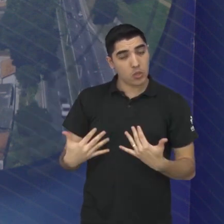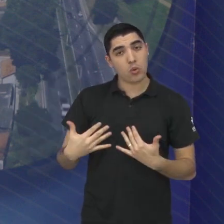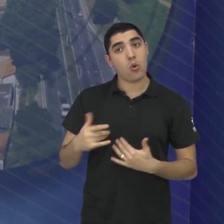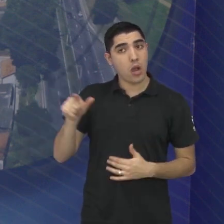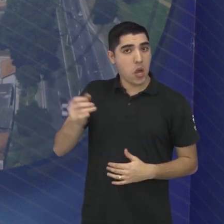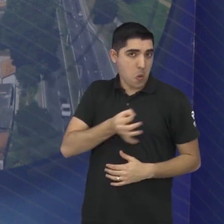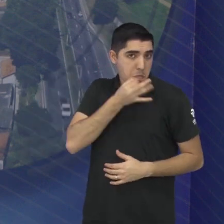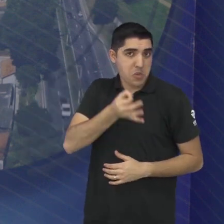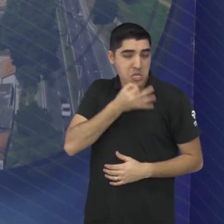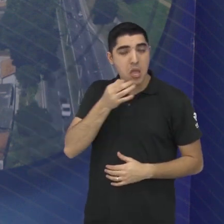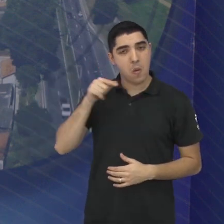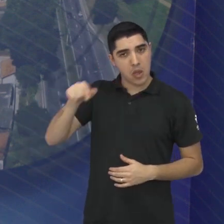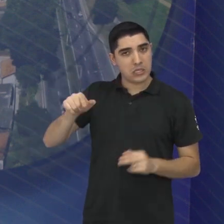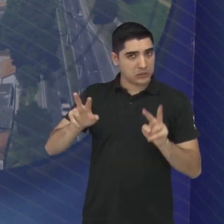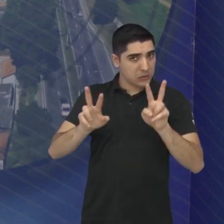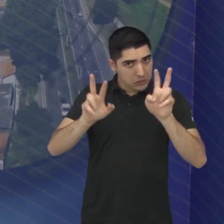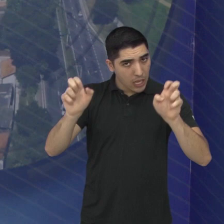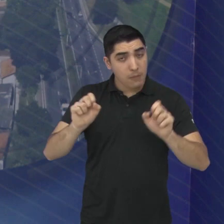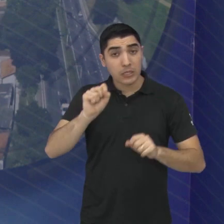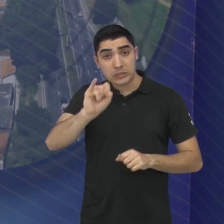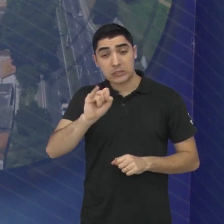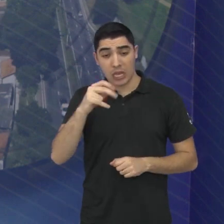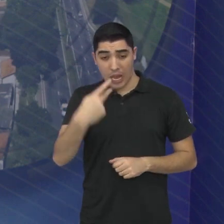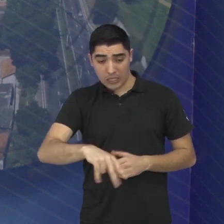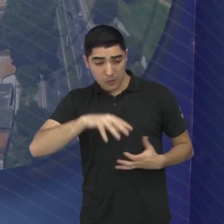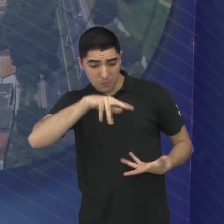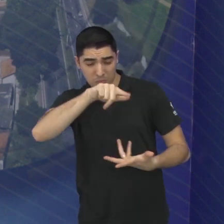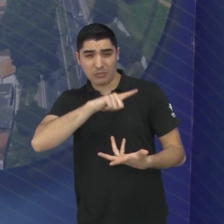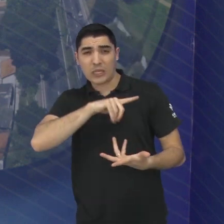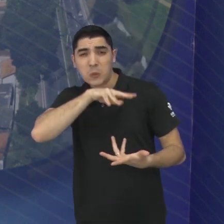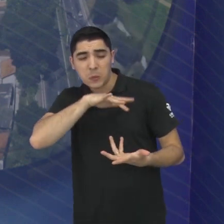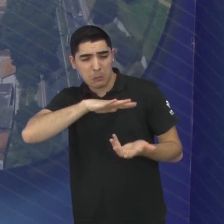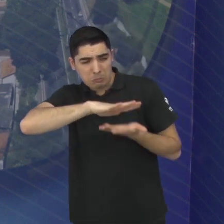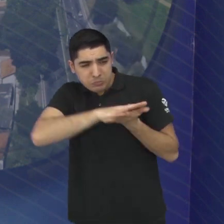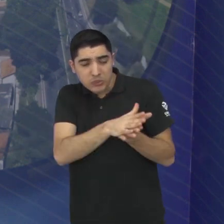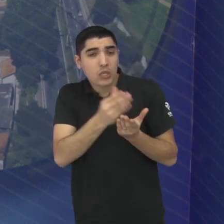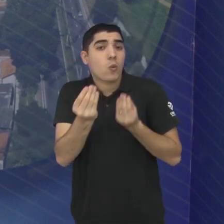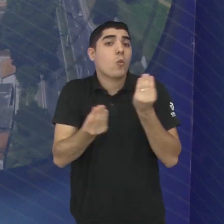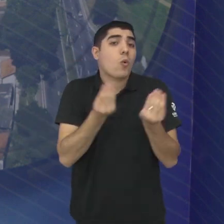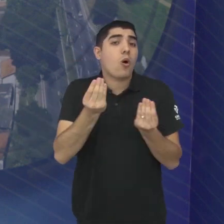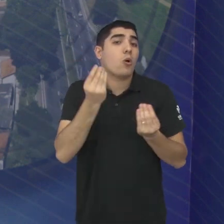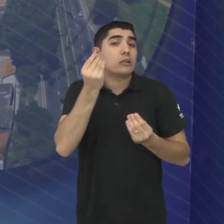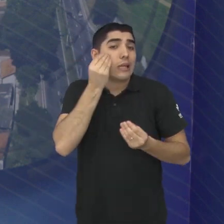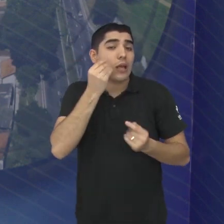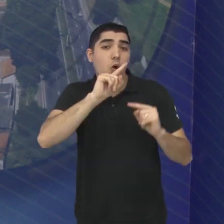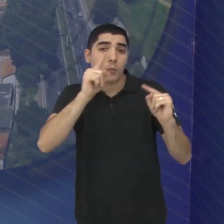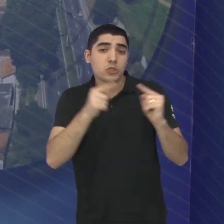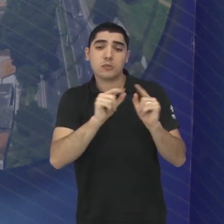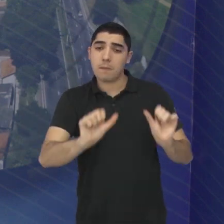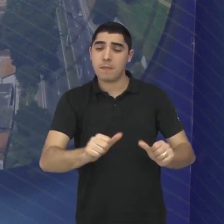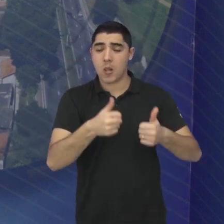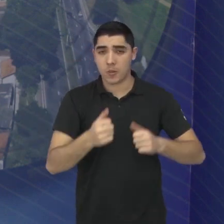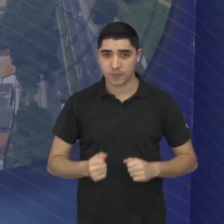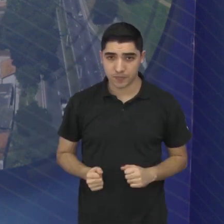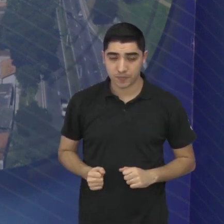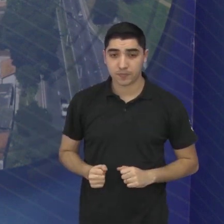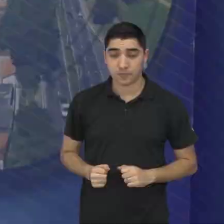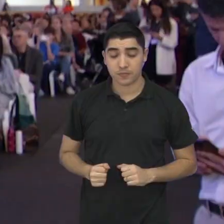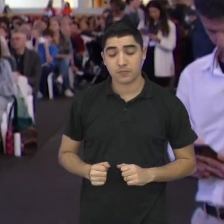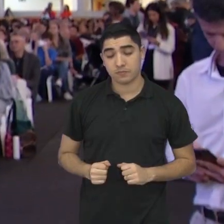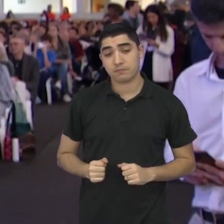ele também deu a opinião dele sobre esse assunto, se a gente está saturado e quais seriam as alternativas. Vamos